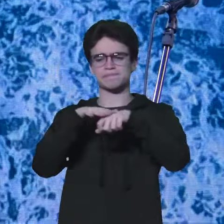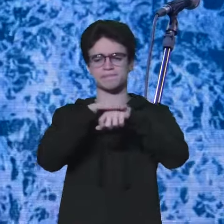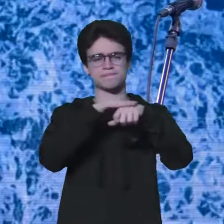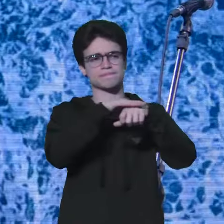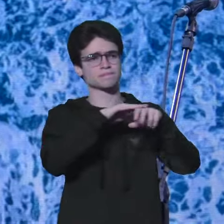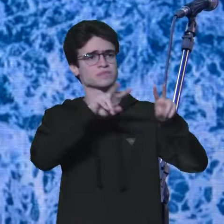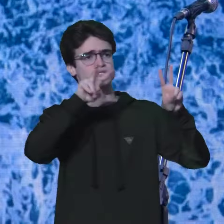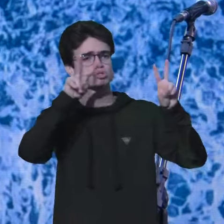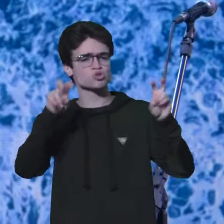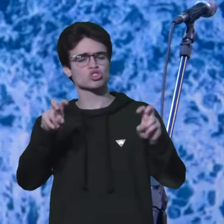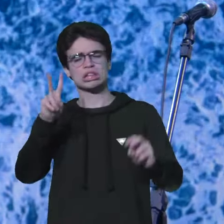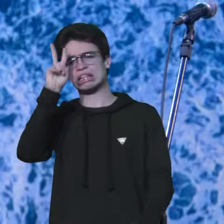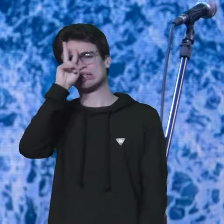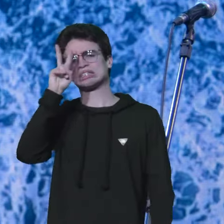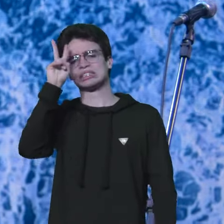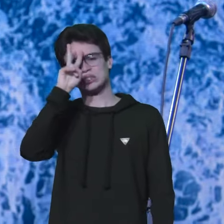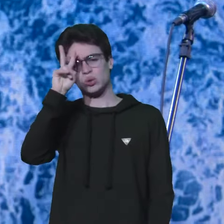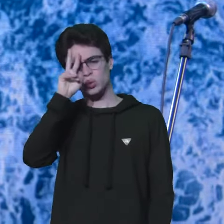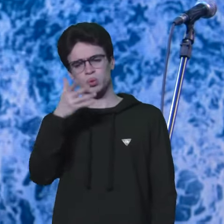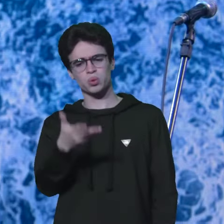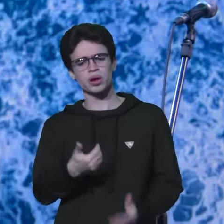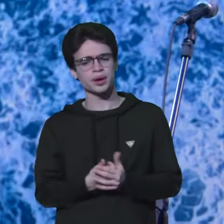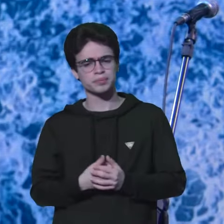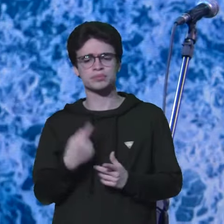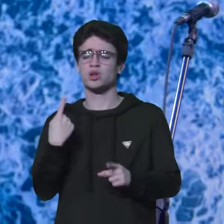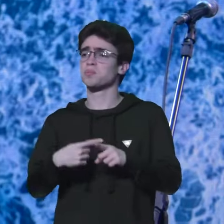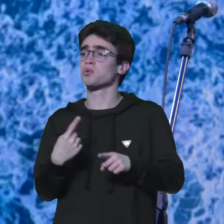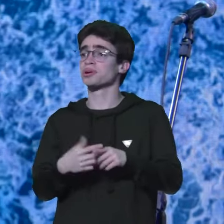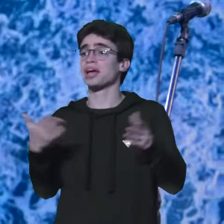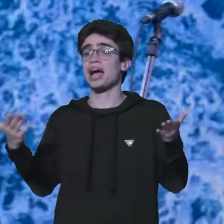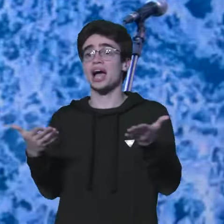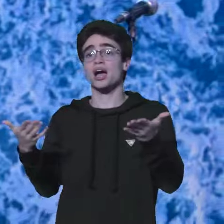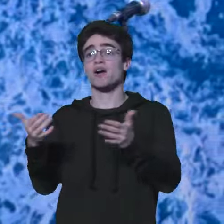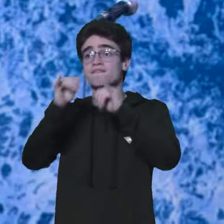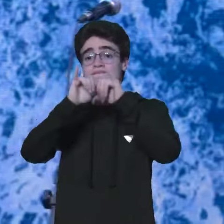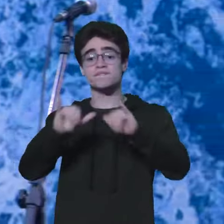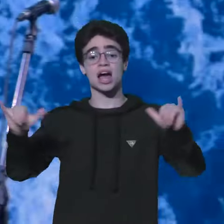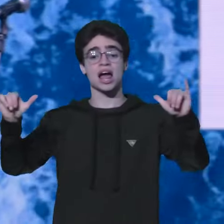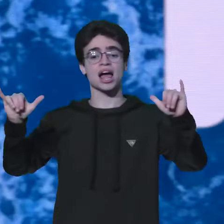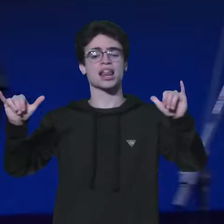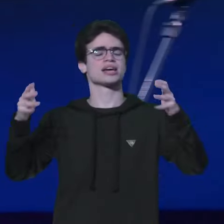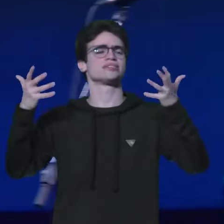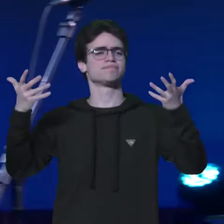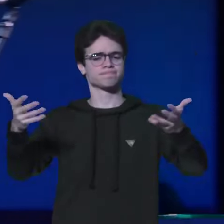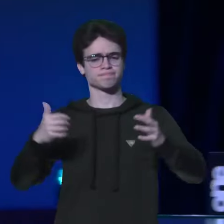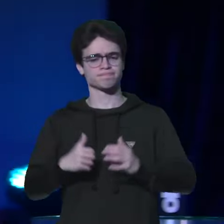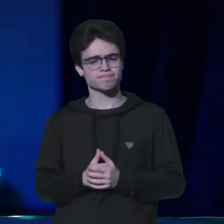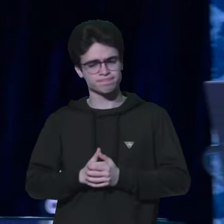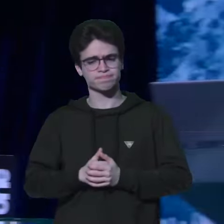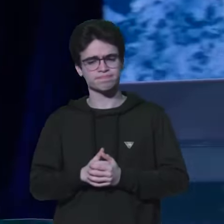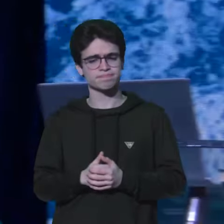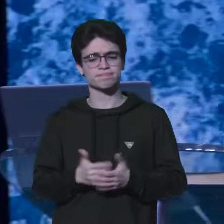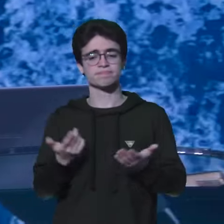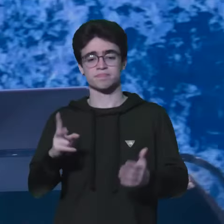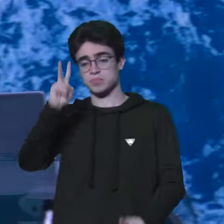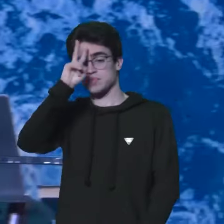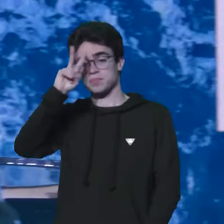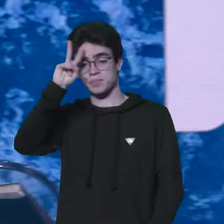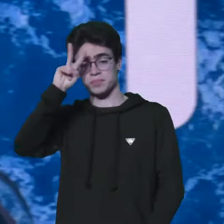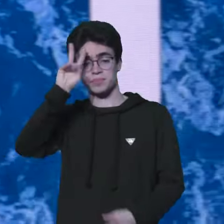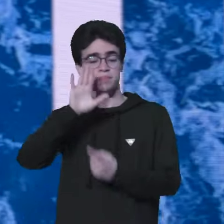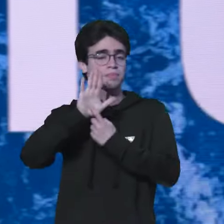e entender por que Deus trouxe ela para falar com você hoje e comigo, tá? Aqui nessa história, a